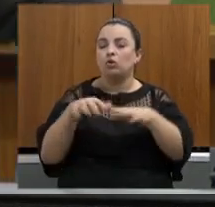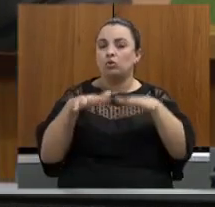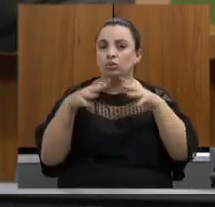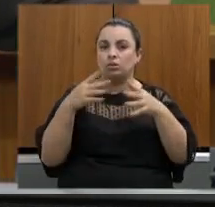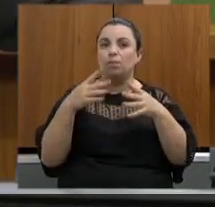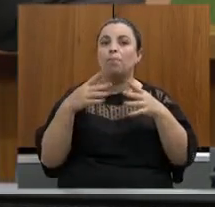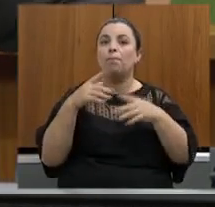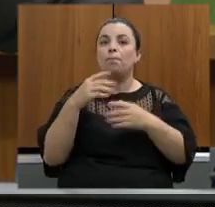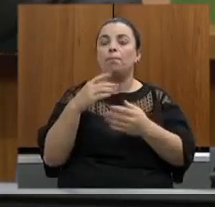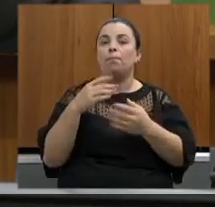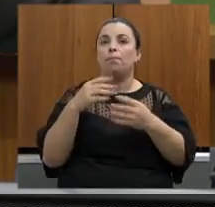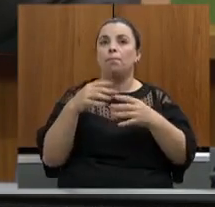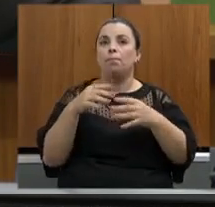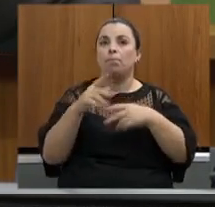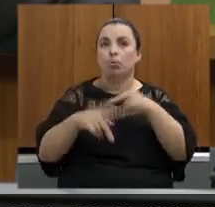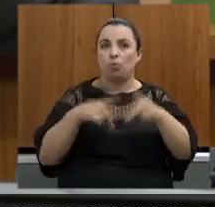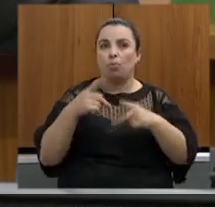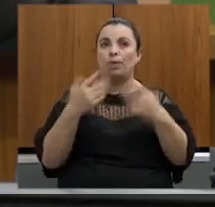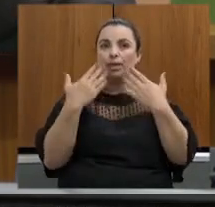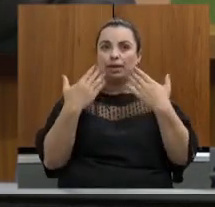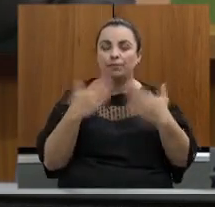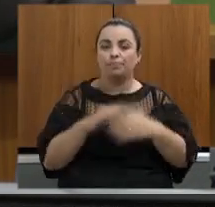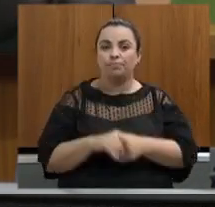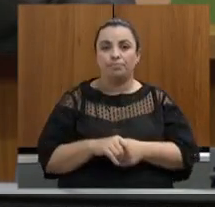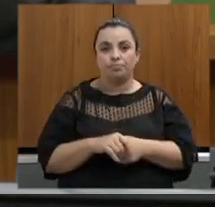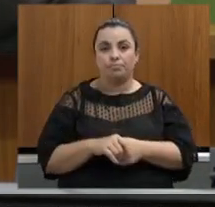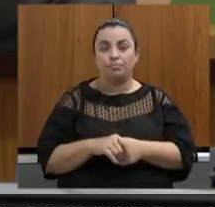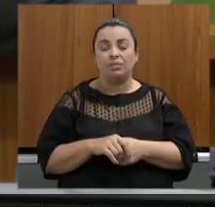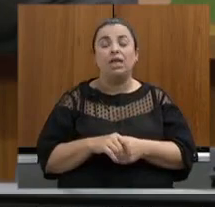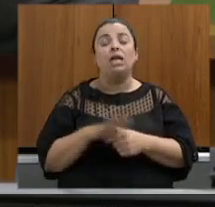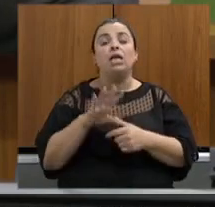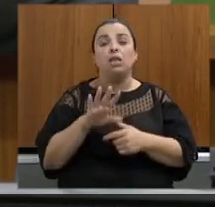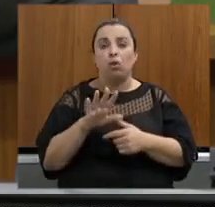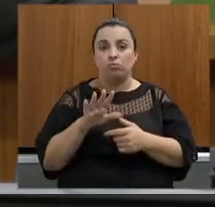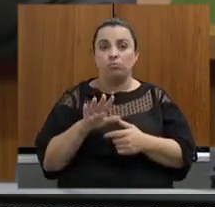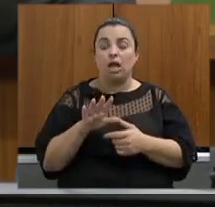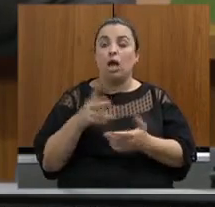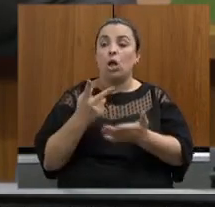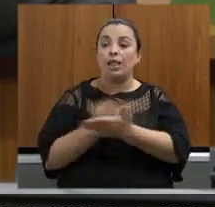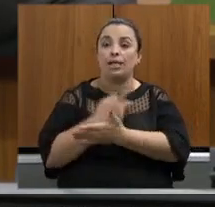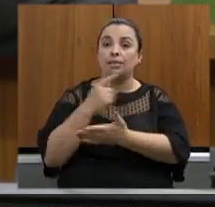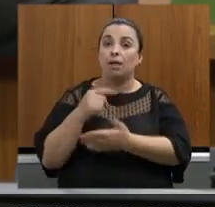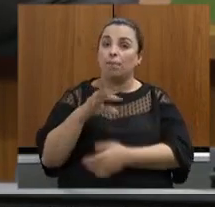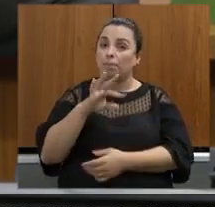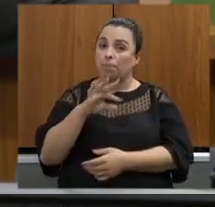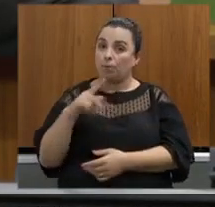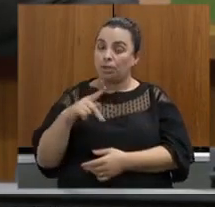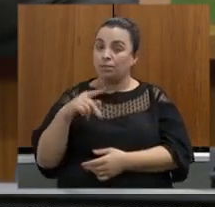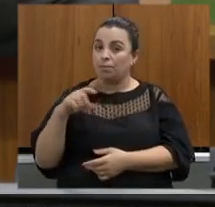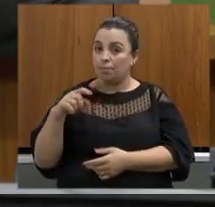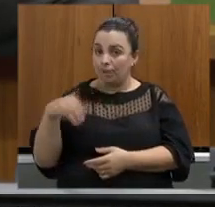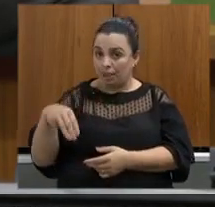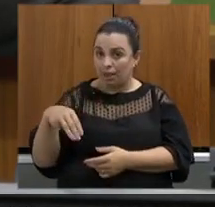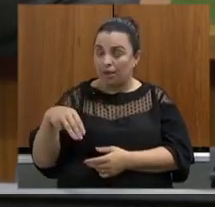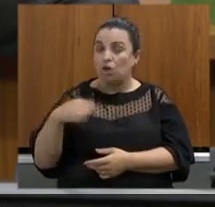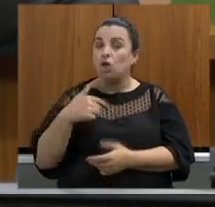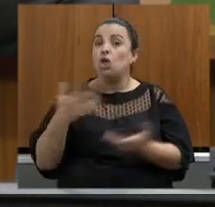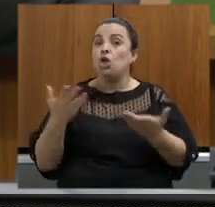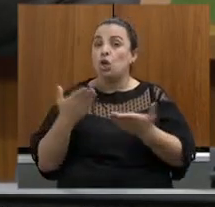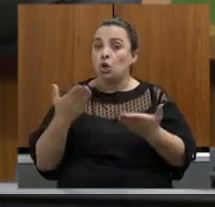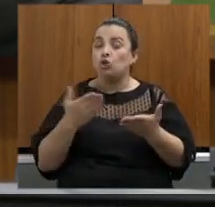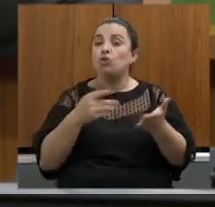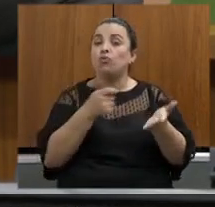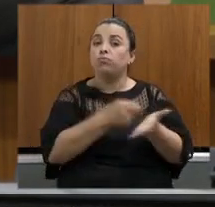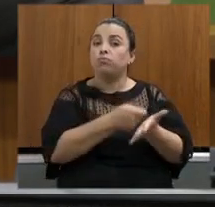Doutor Luís Barreto E por que que hoje eu vim cobrar da Senhora do Senhor porque toda vez que os chefes de polícia